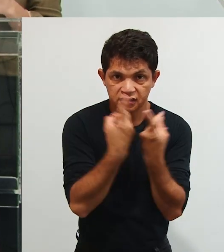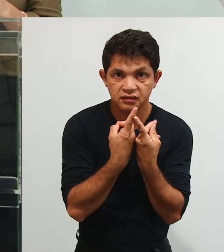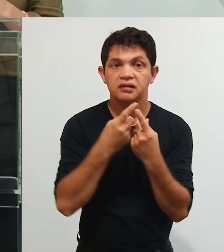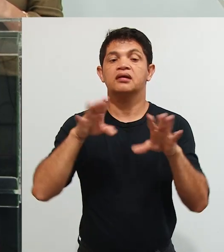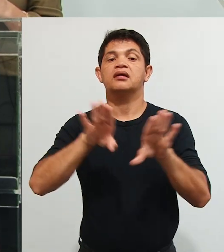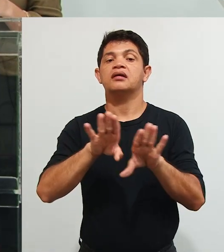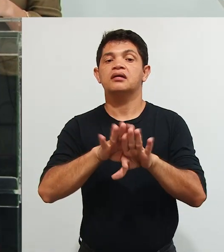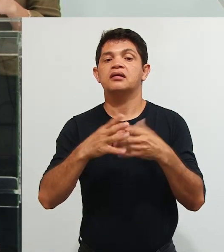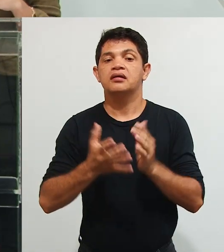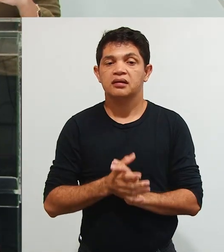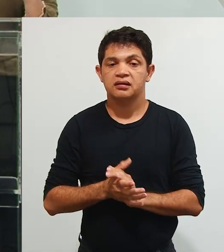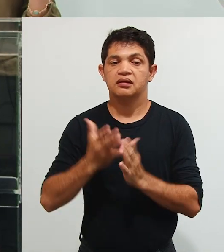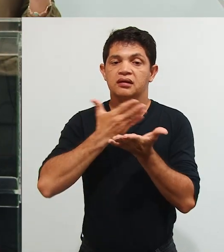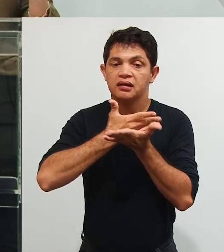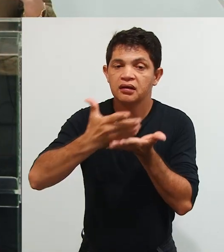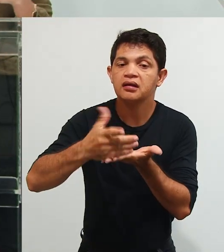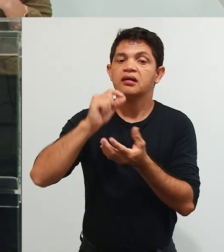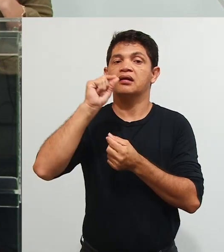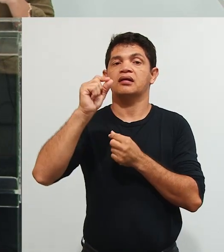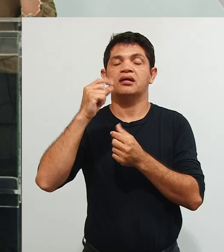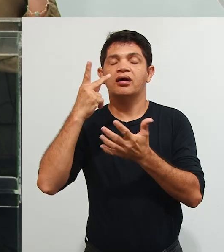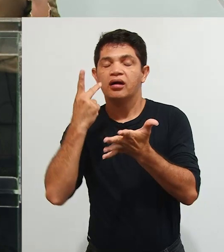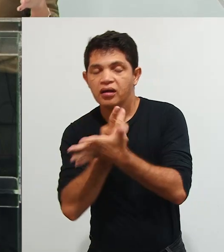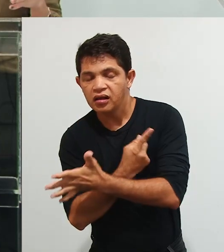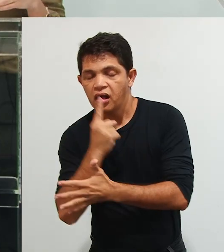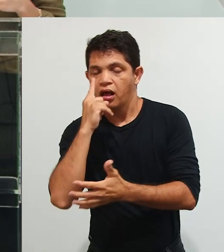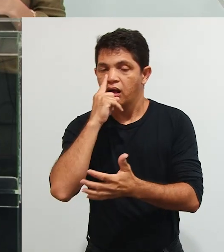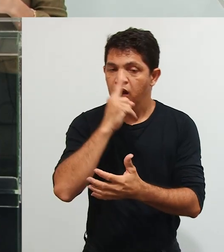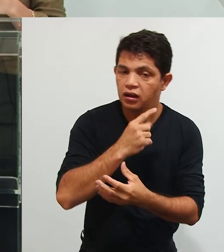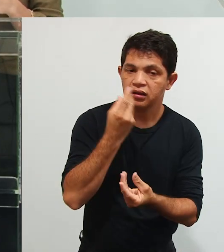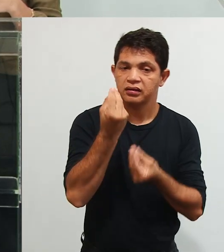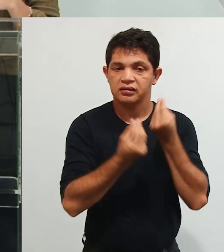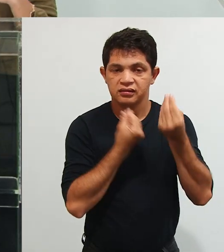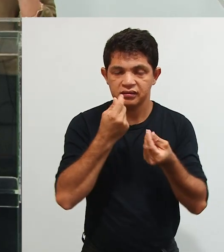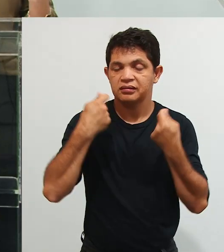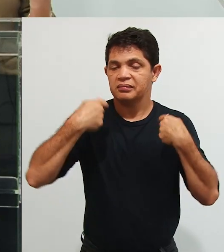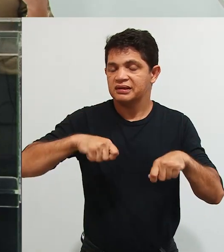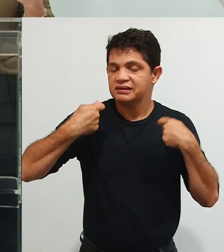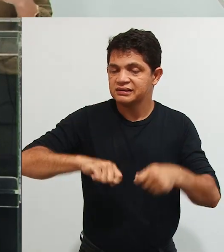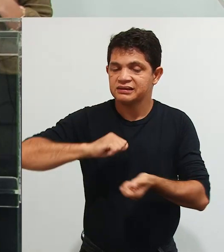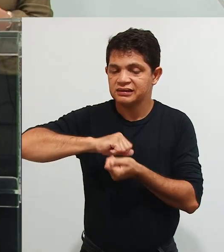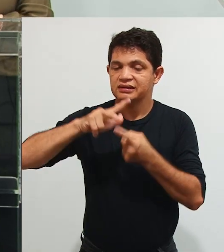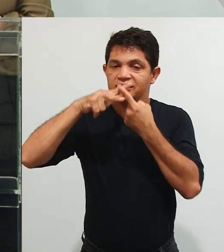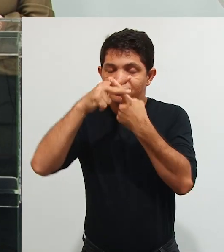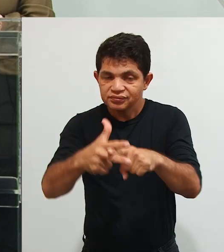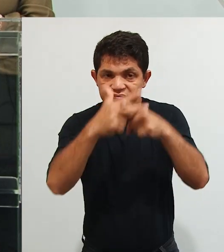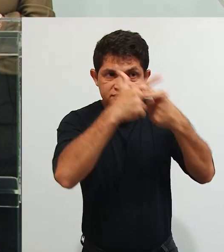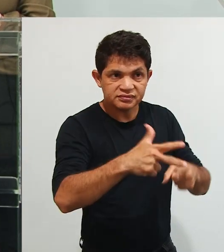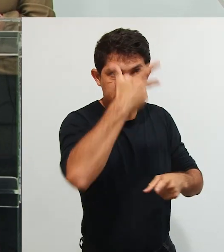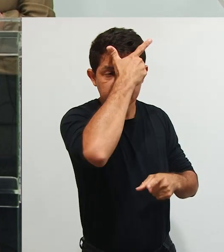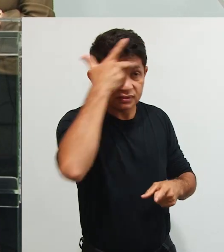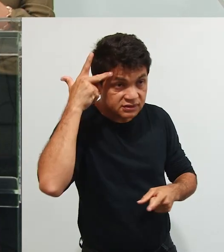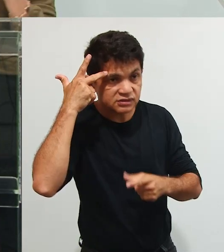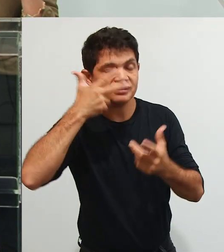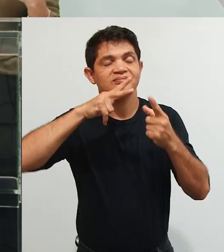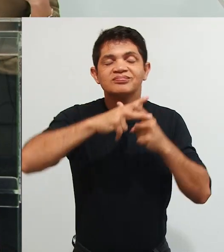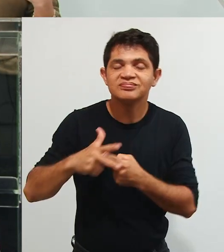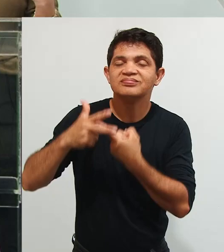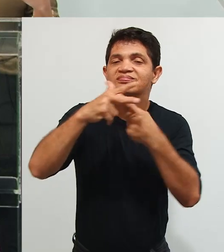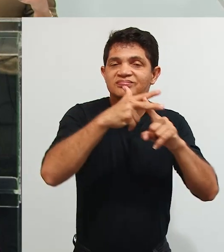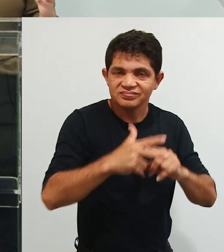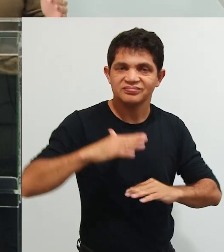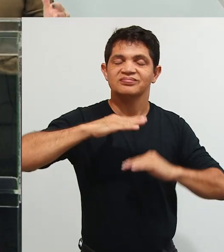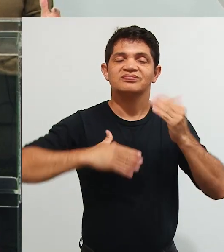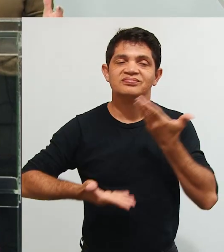aquele departamento comete algum erro, algo que precisa ser consertado, a gente